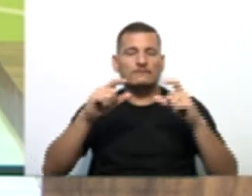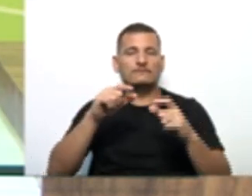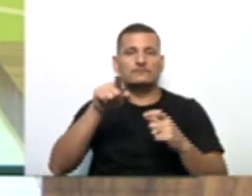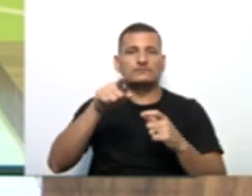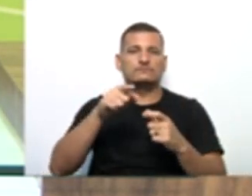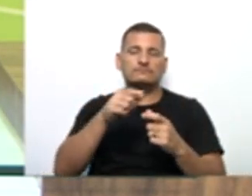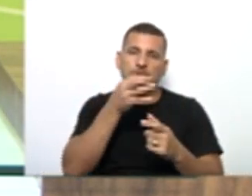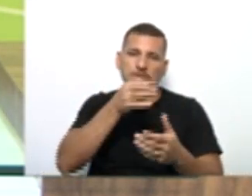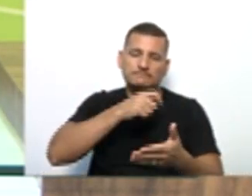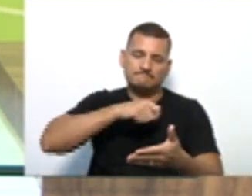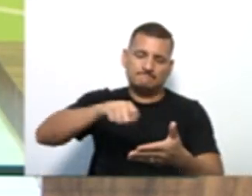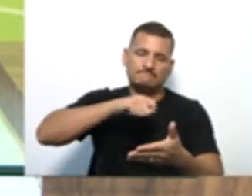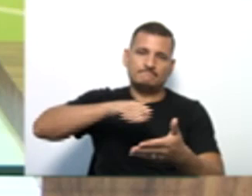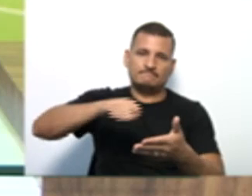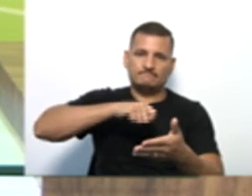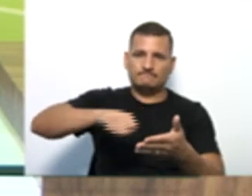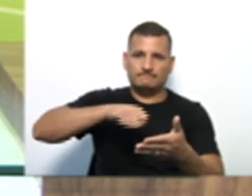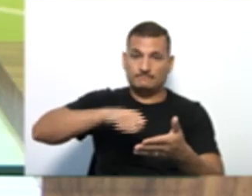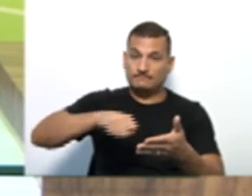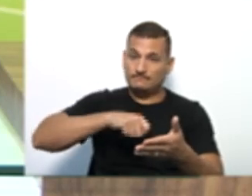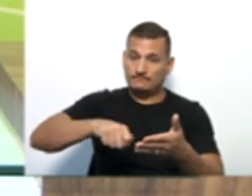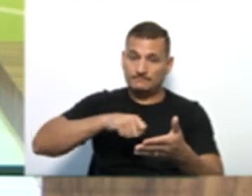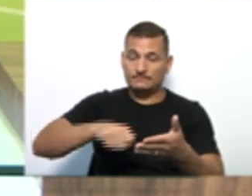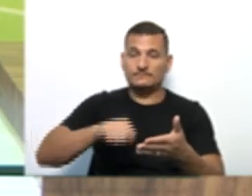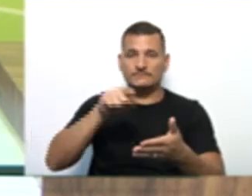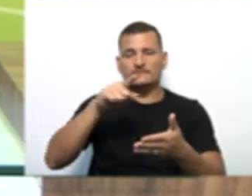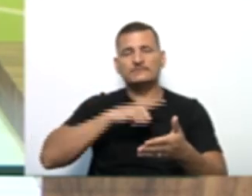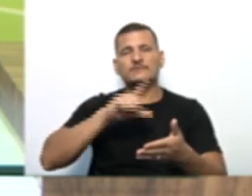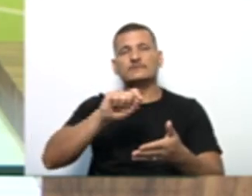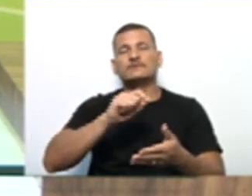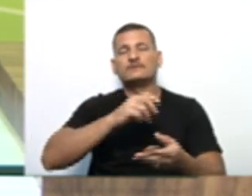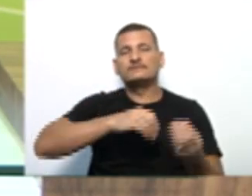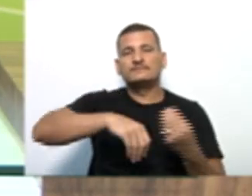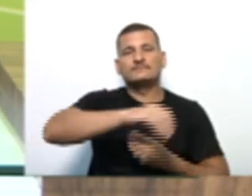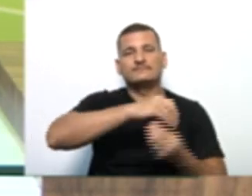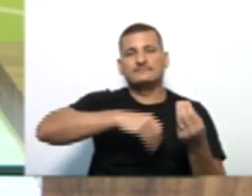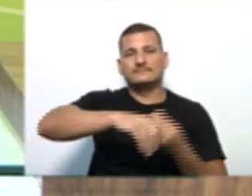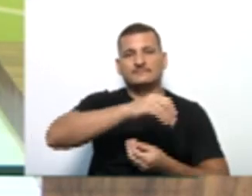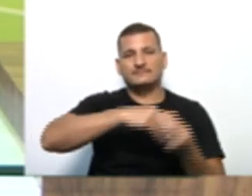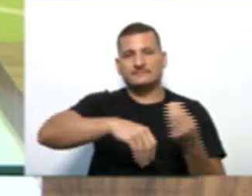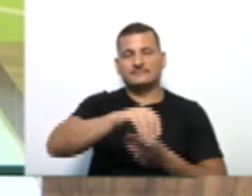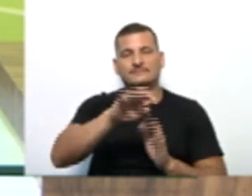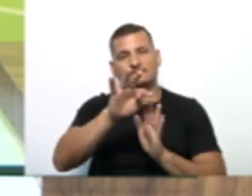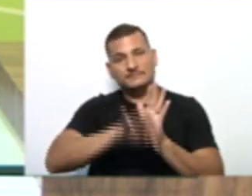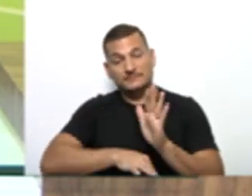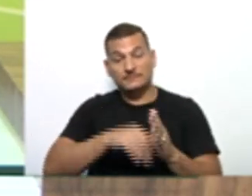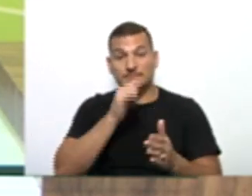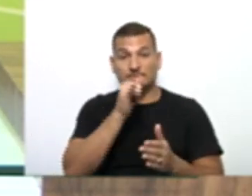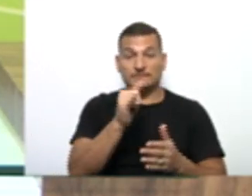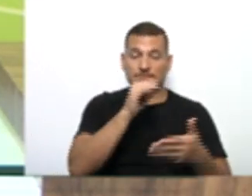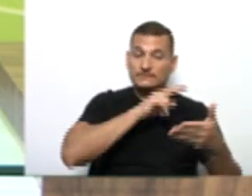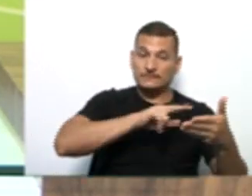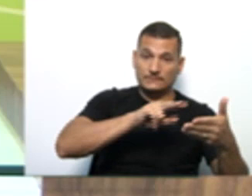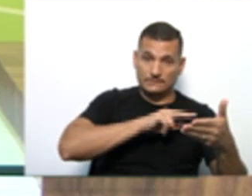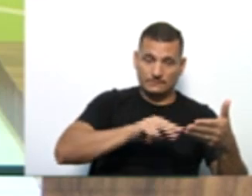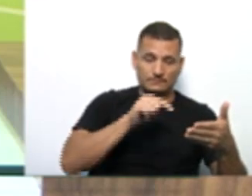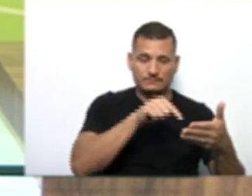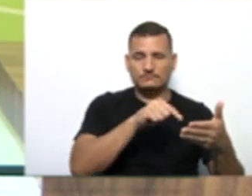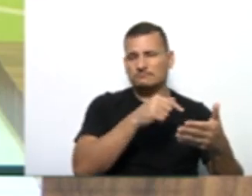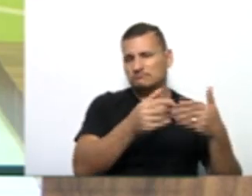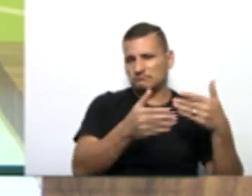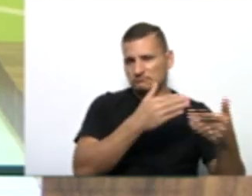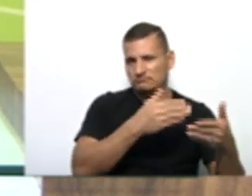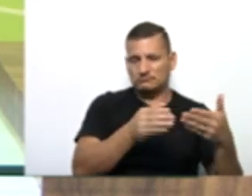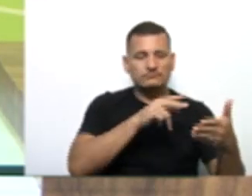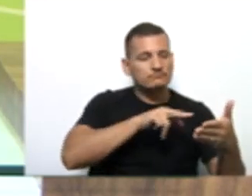com as suas palavras. Fazendo isso, você estará parafraseando o que você leu. Quando você lê uma obra científica e você